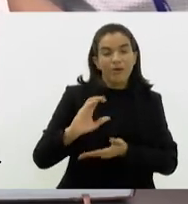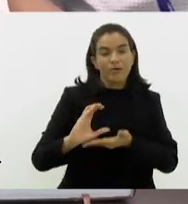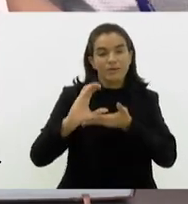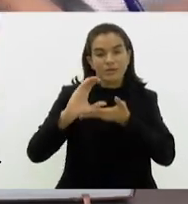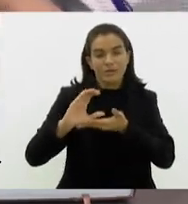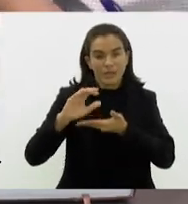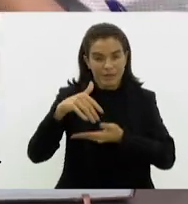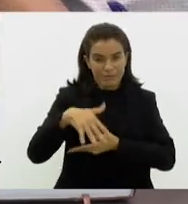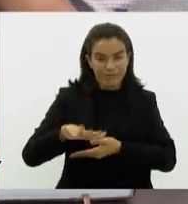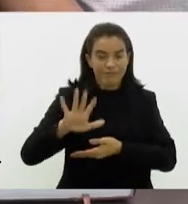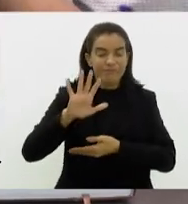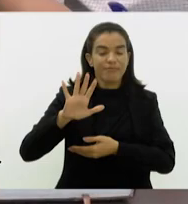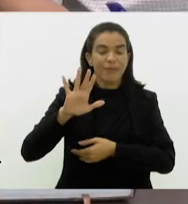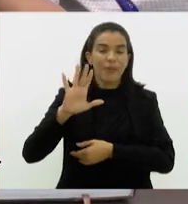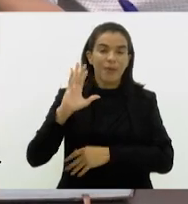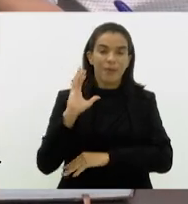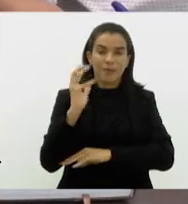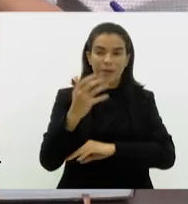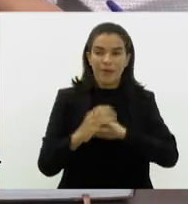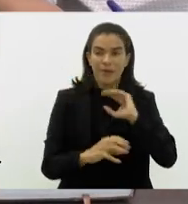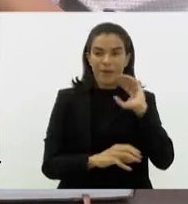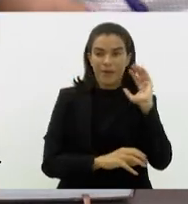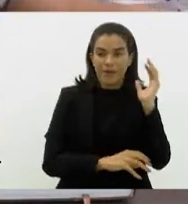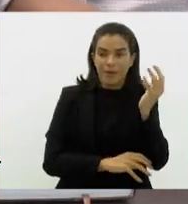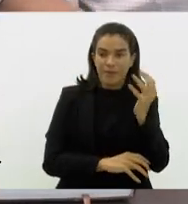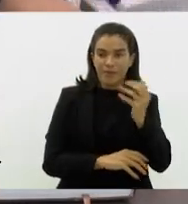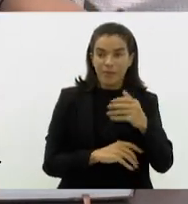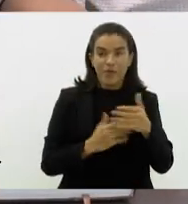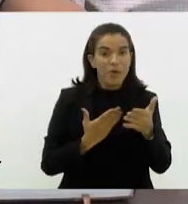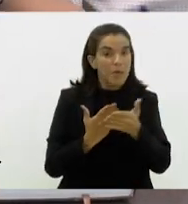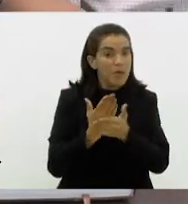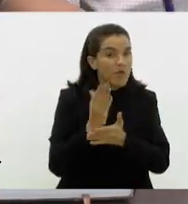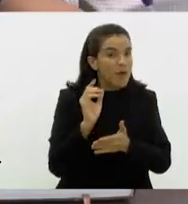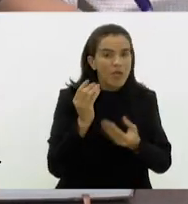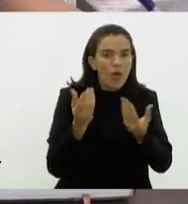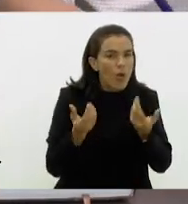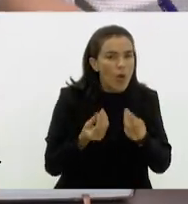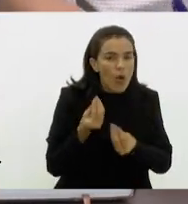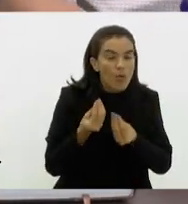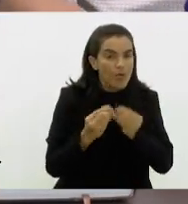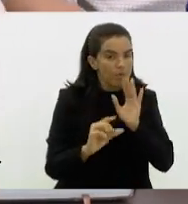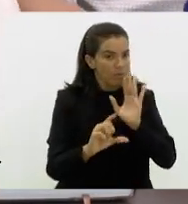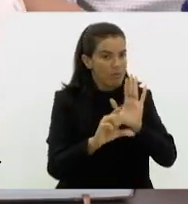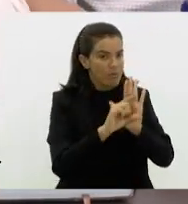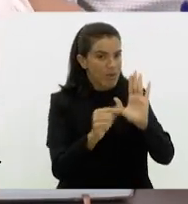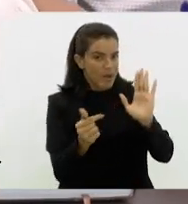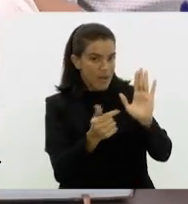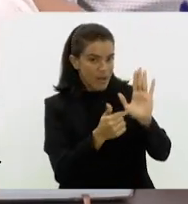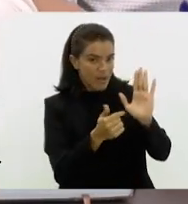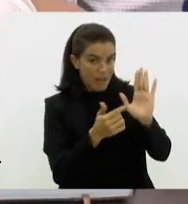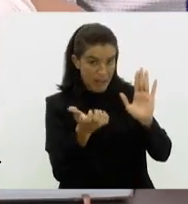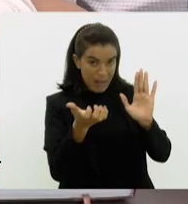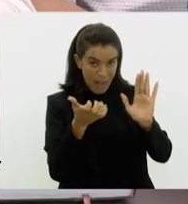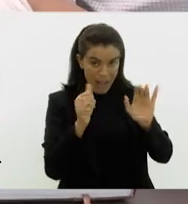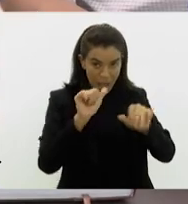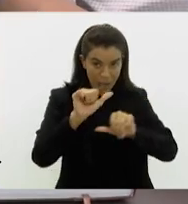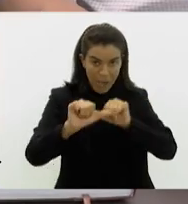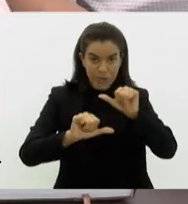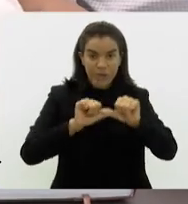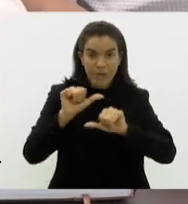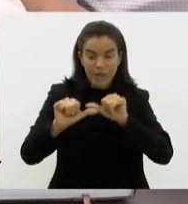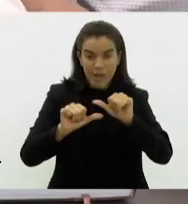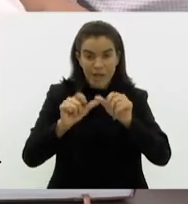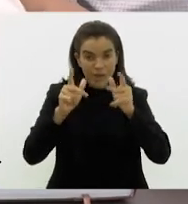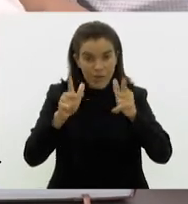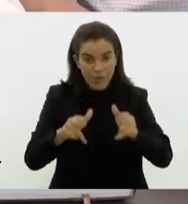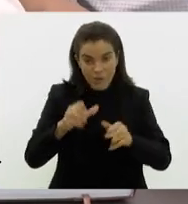E está lá como é que foi aprovado por lei. Se alguém quiser alterar, como a deputada Tia Ju